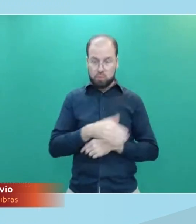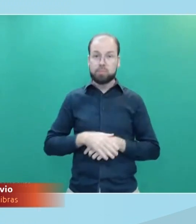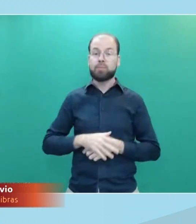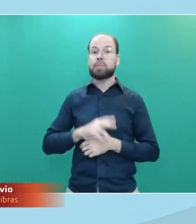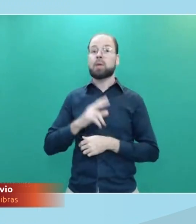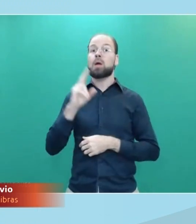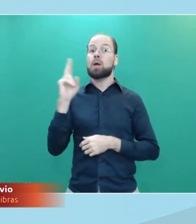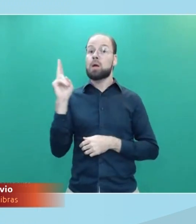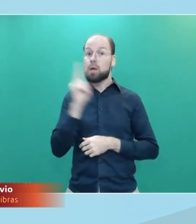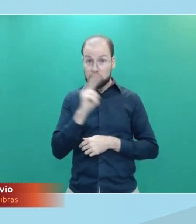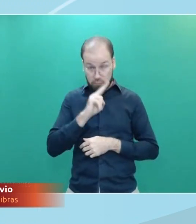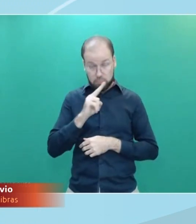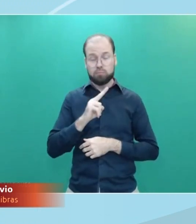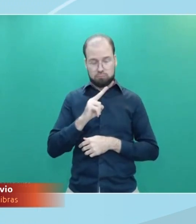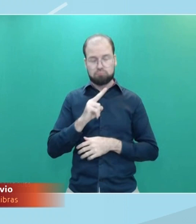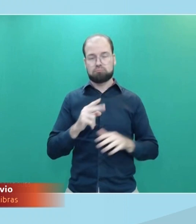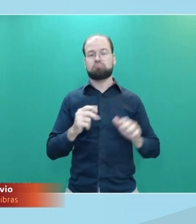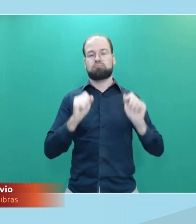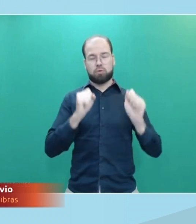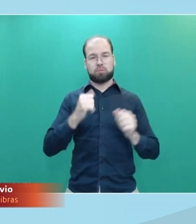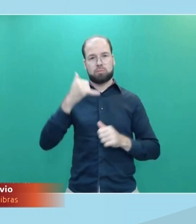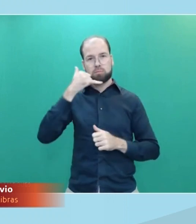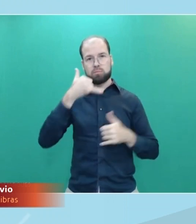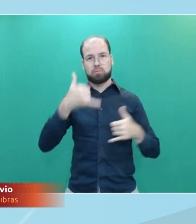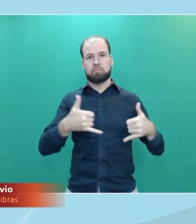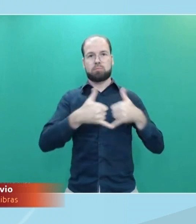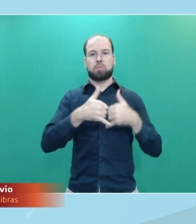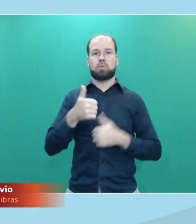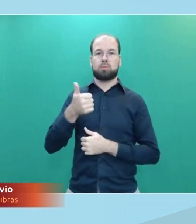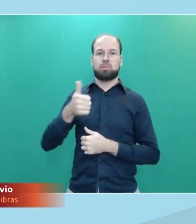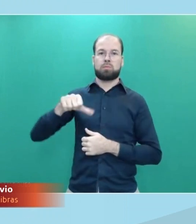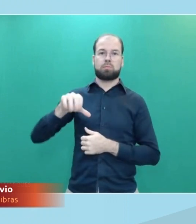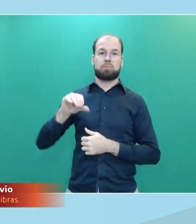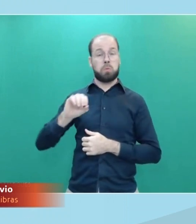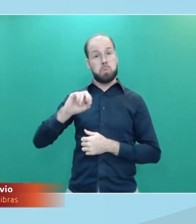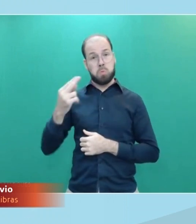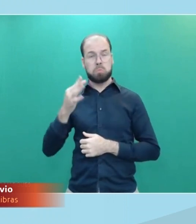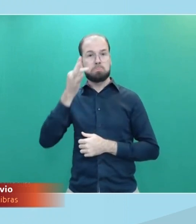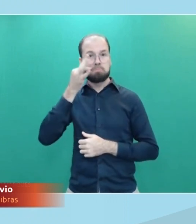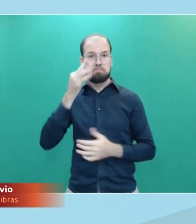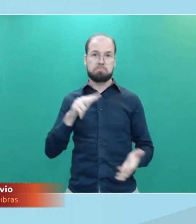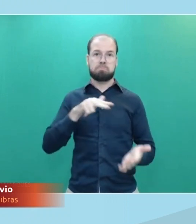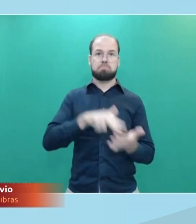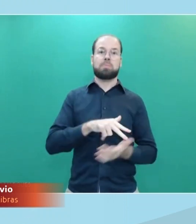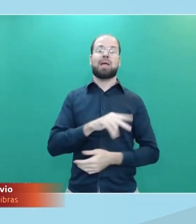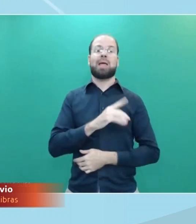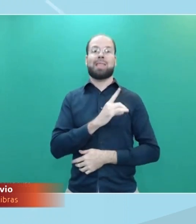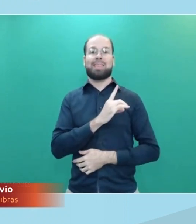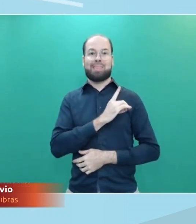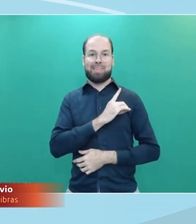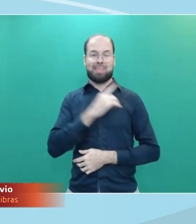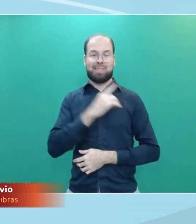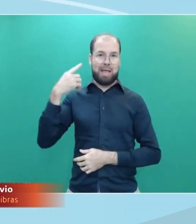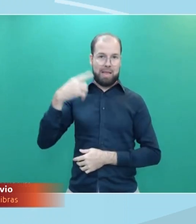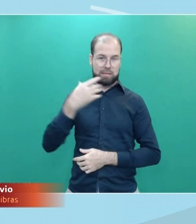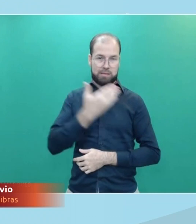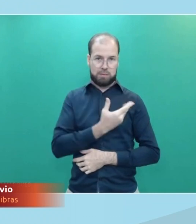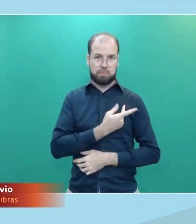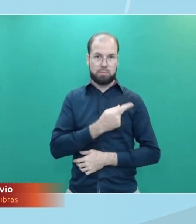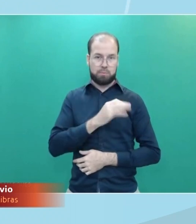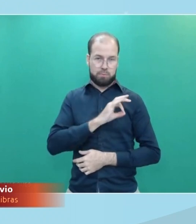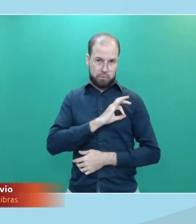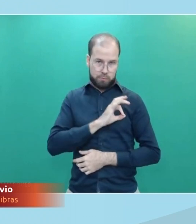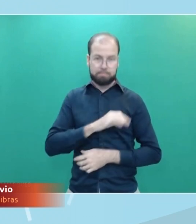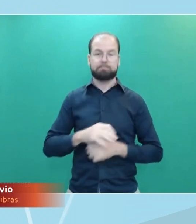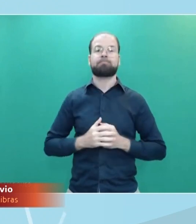entre em contato com 190 ou com a delegacia mais próxima. Agora a gente deixa o clima um